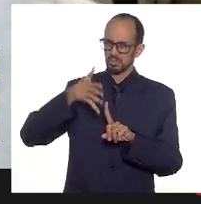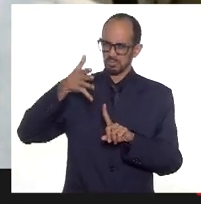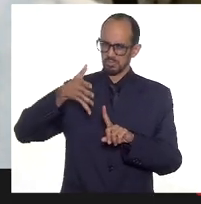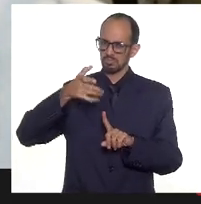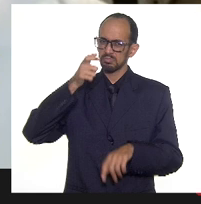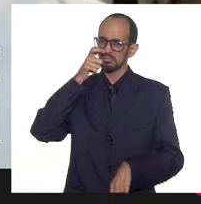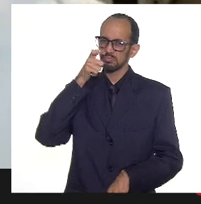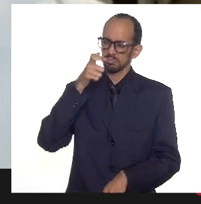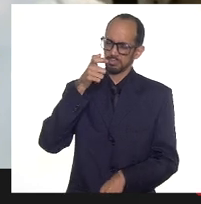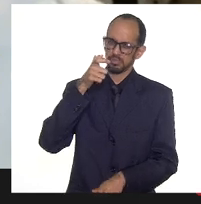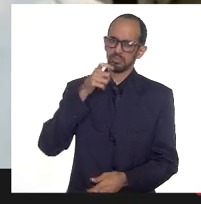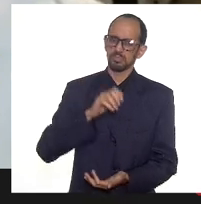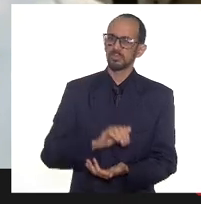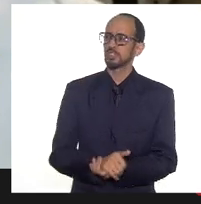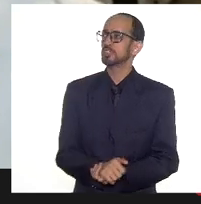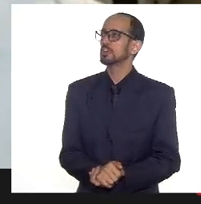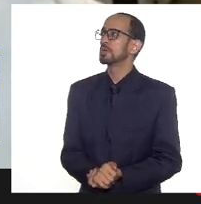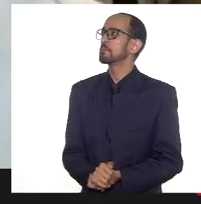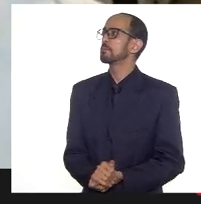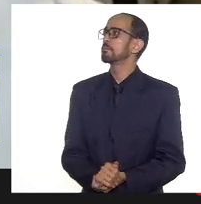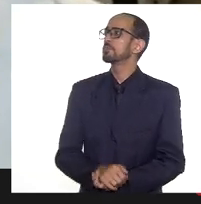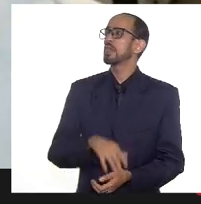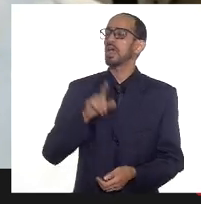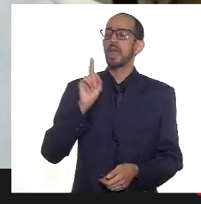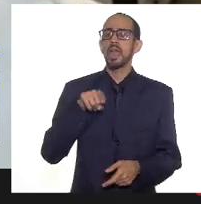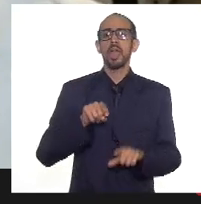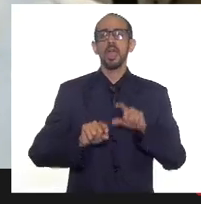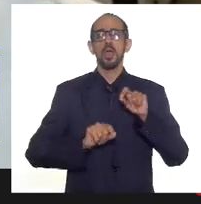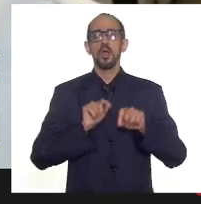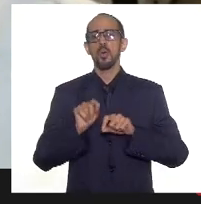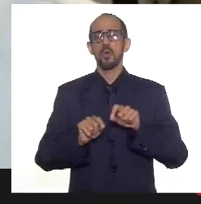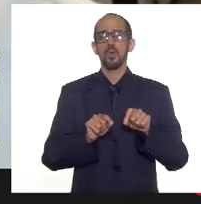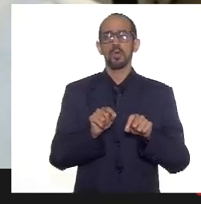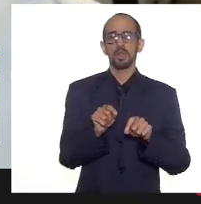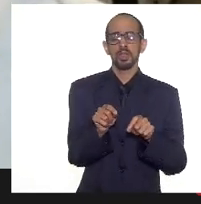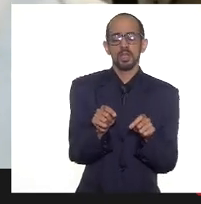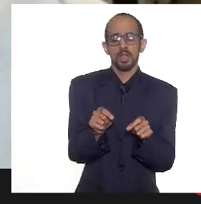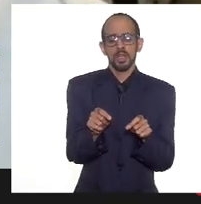interessante, um levantamento muito acurado